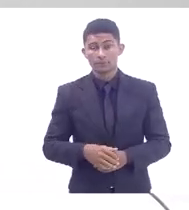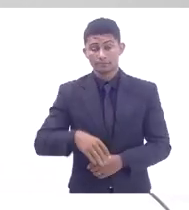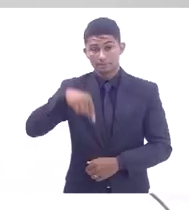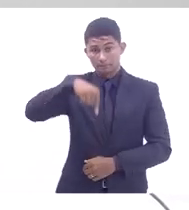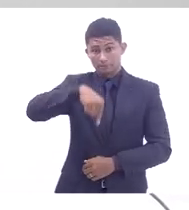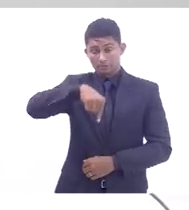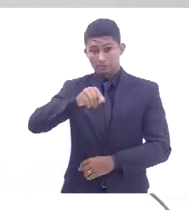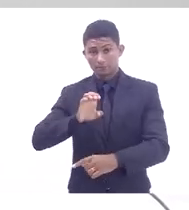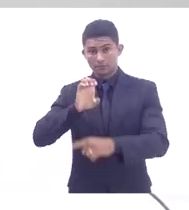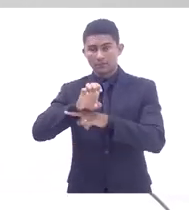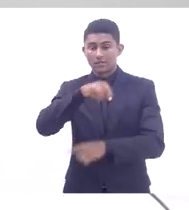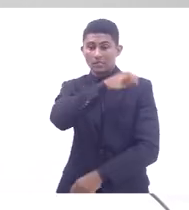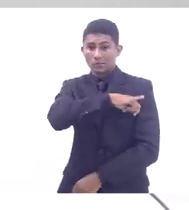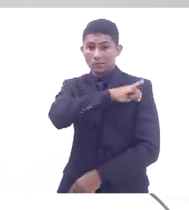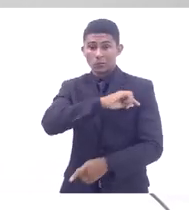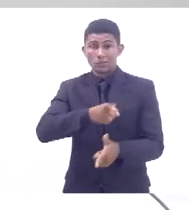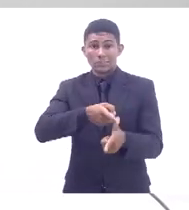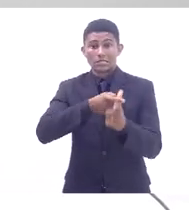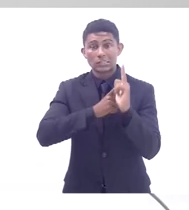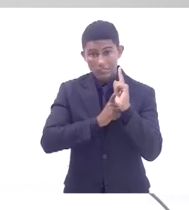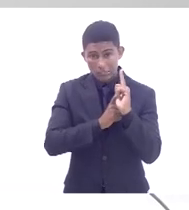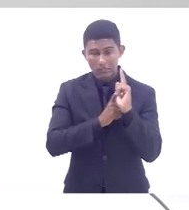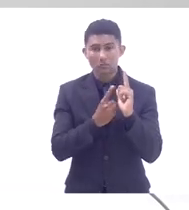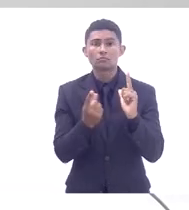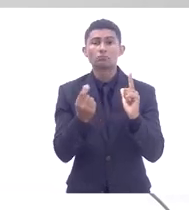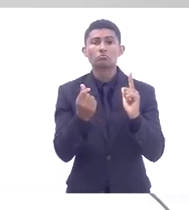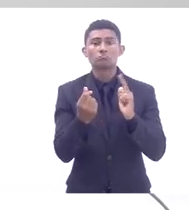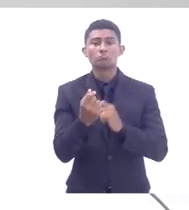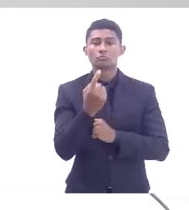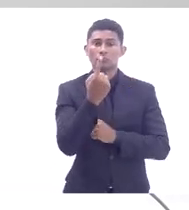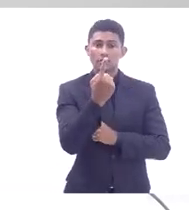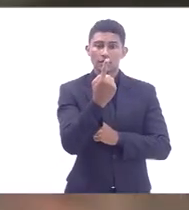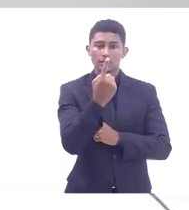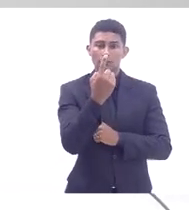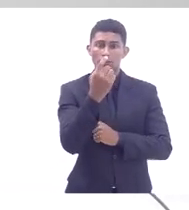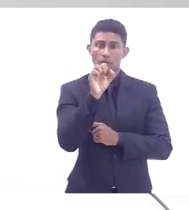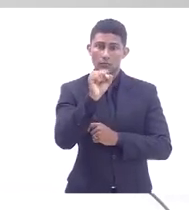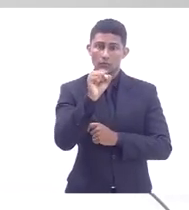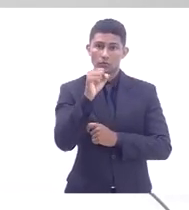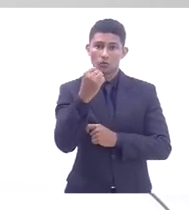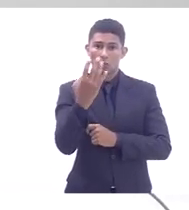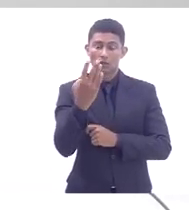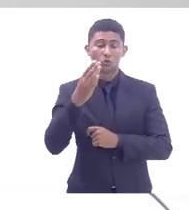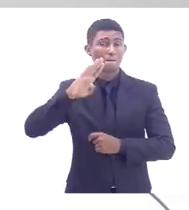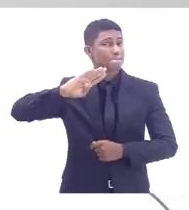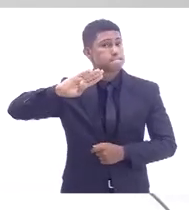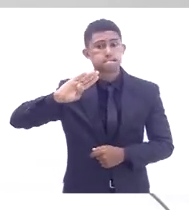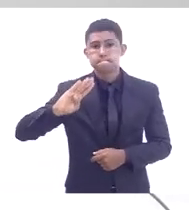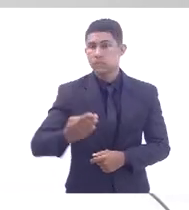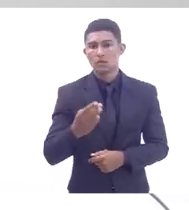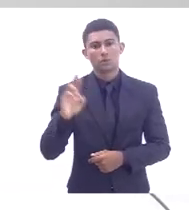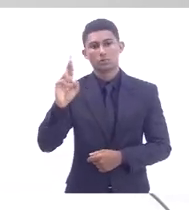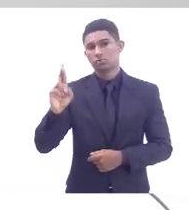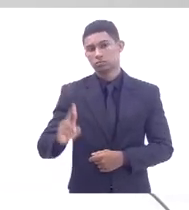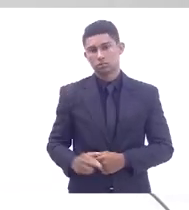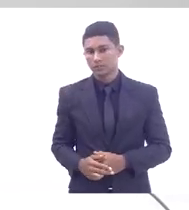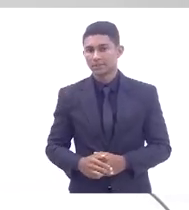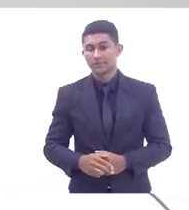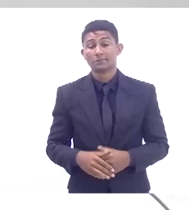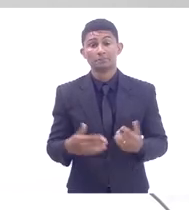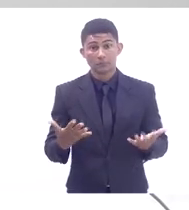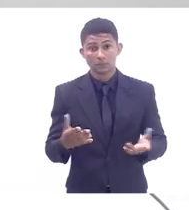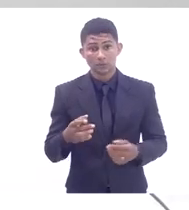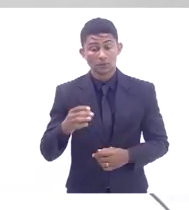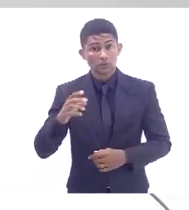estado é cuja dívida pública remonta 184 bilhões de reais né que é o valor que é o